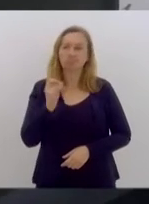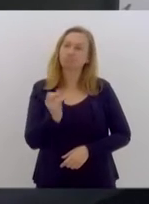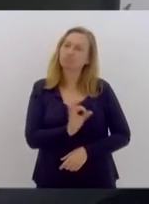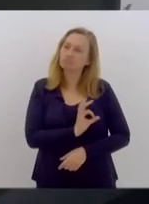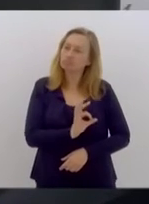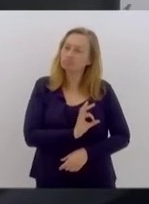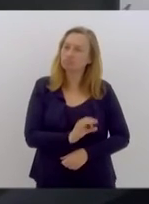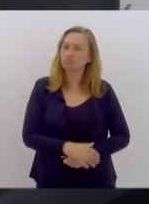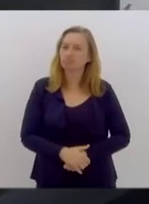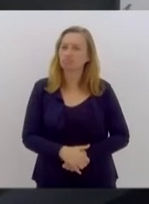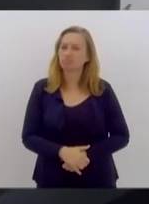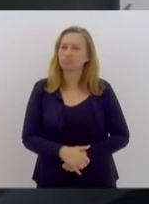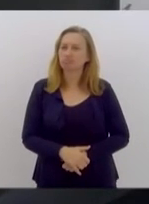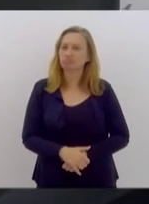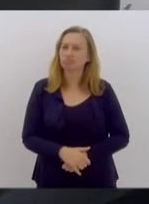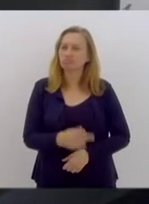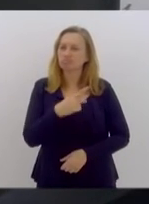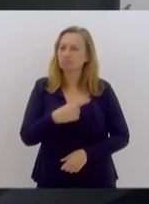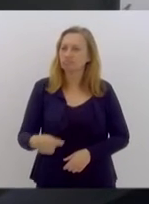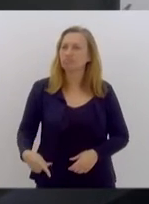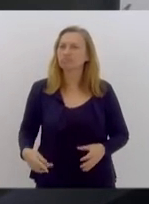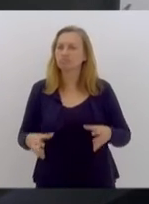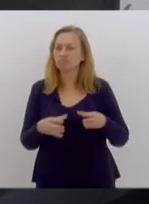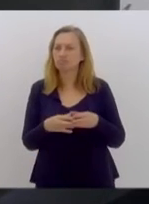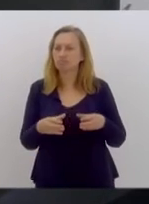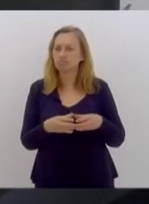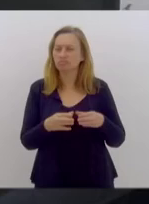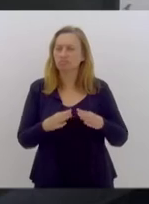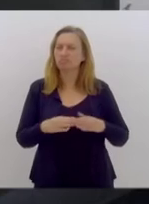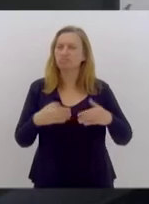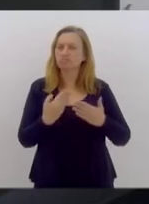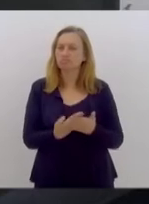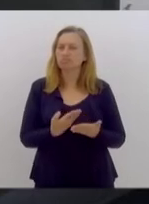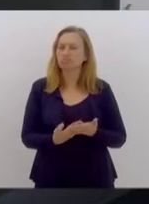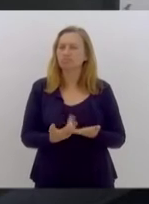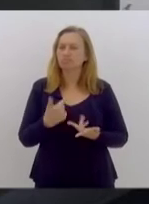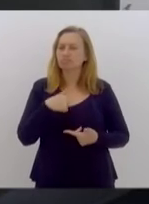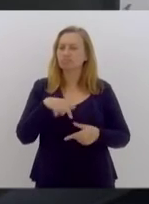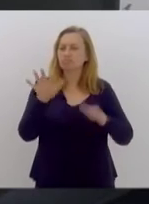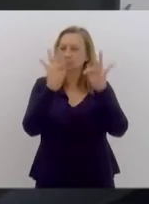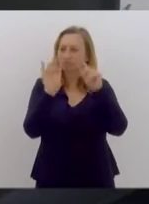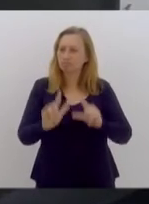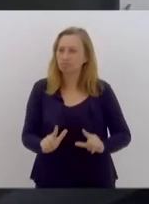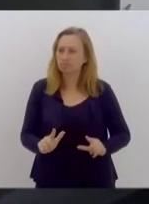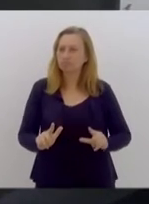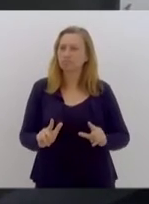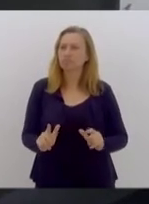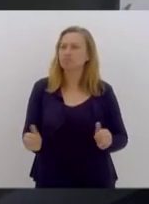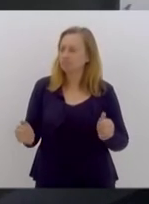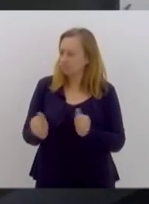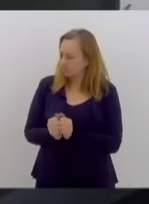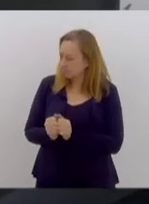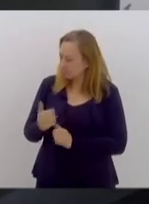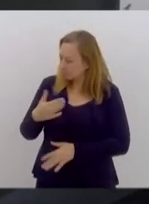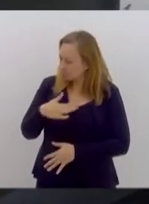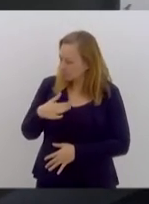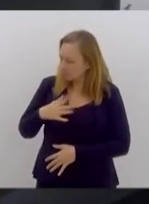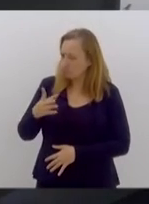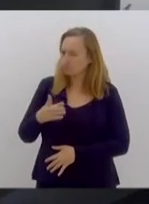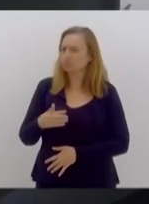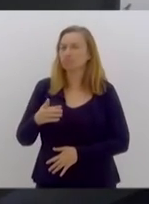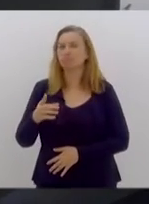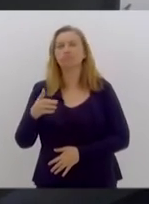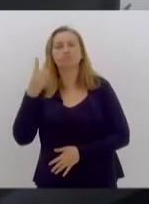que como presidente dessa comissão parlamentar de inquérito eu fiquei muito feliz de ter você ao meu lado Deputado Paulo